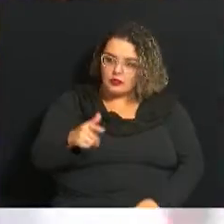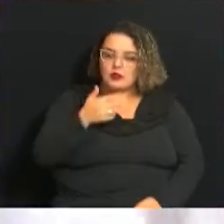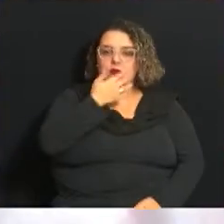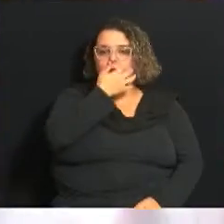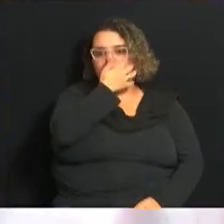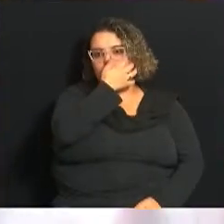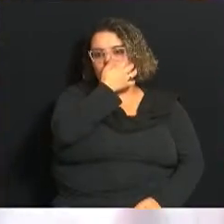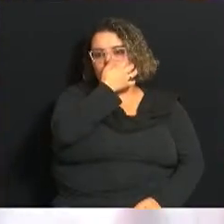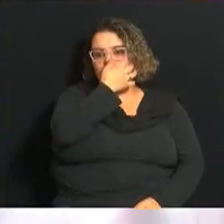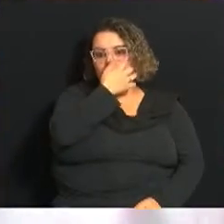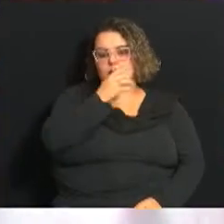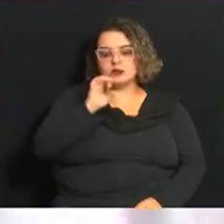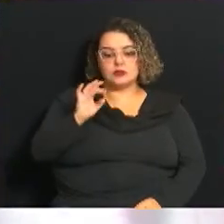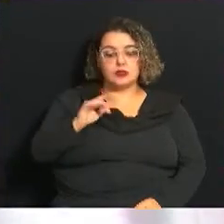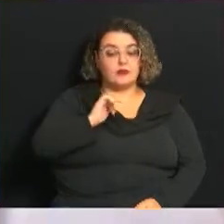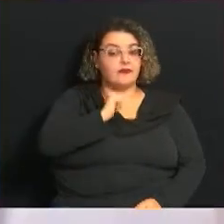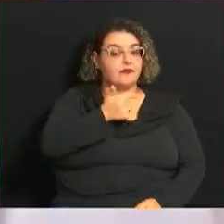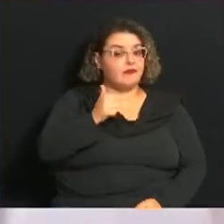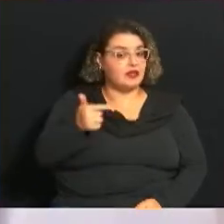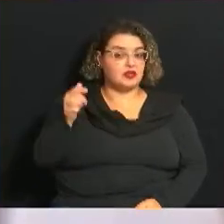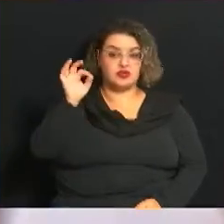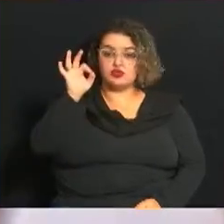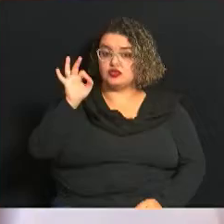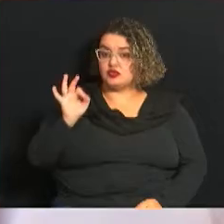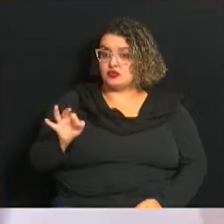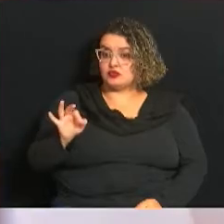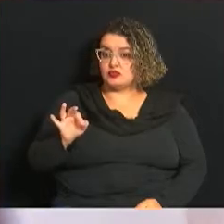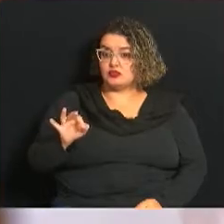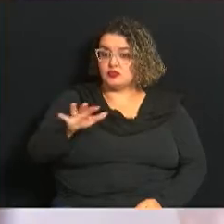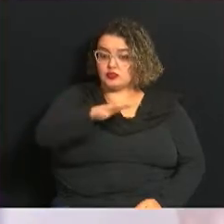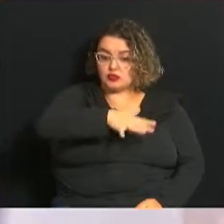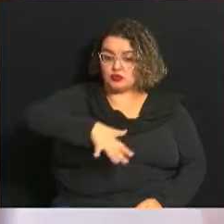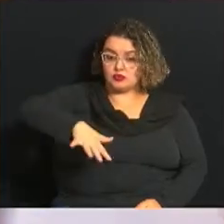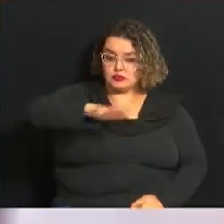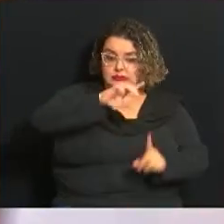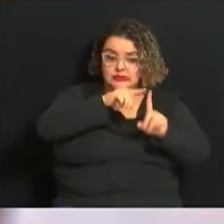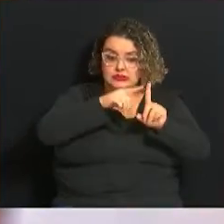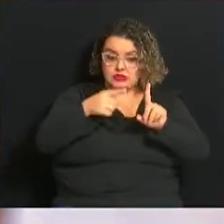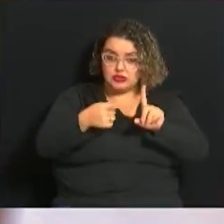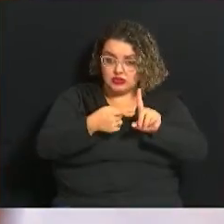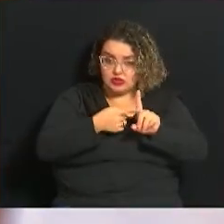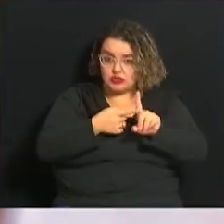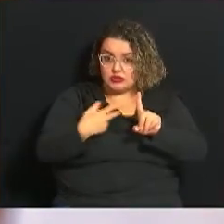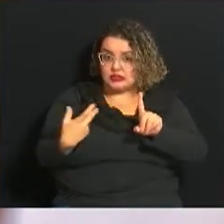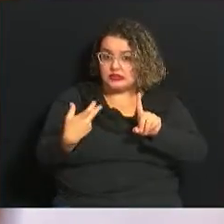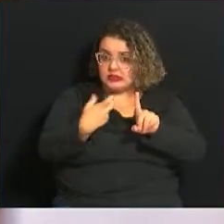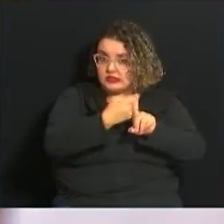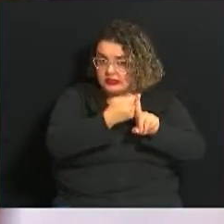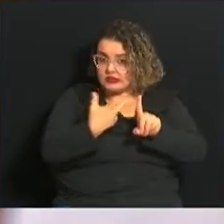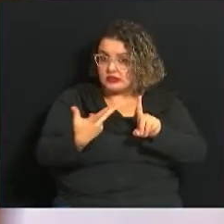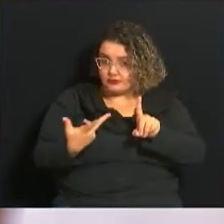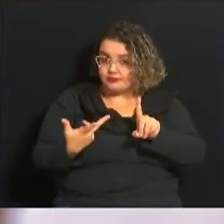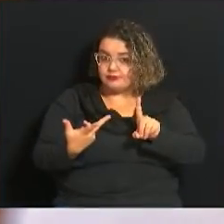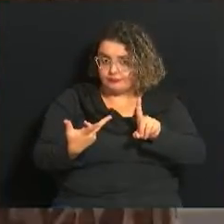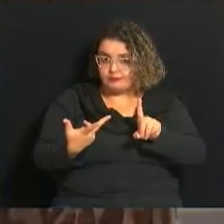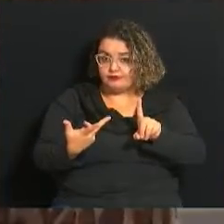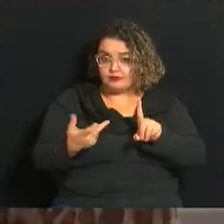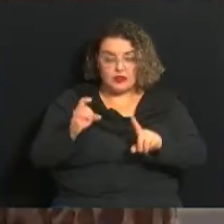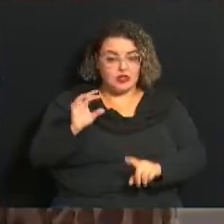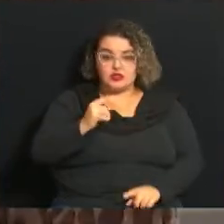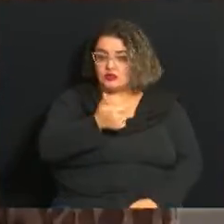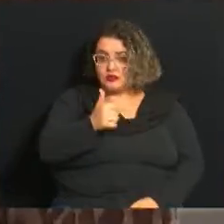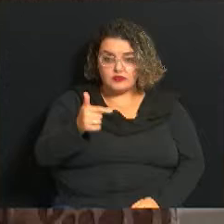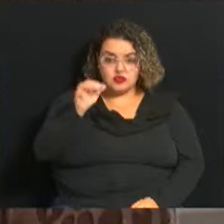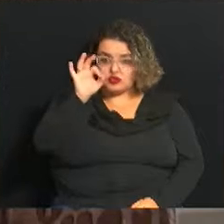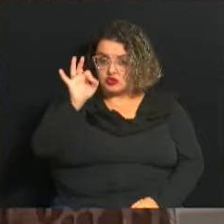apenas 22% do público-alvo de gestantes, não é? Apenas